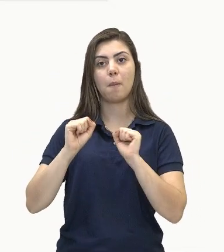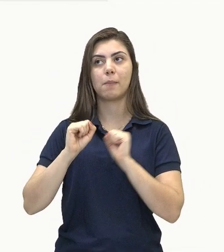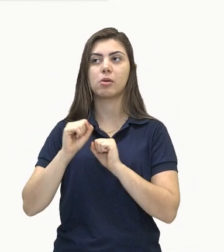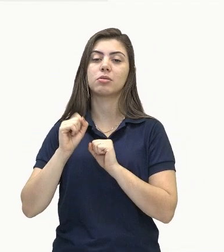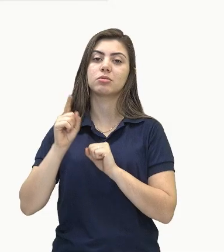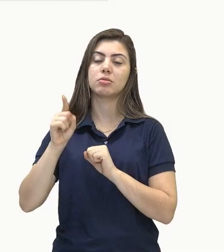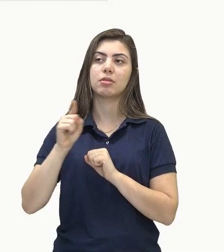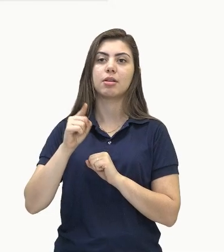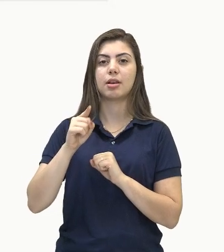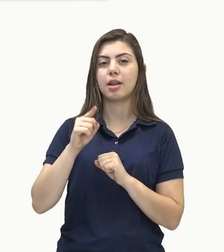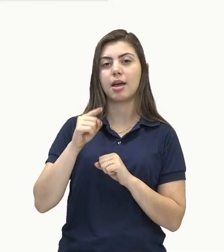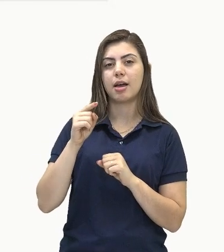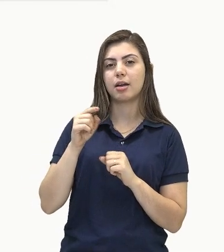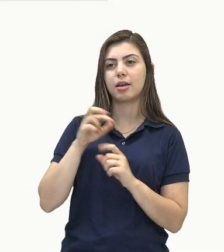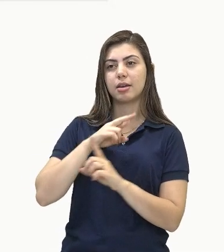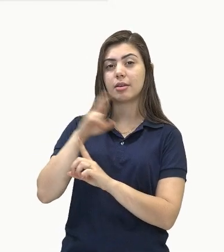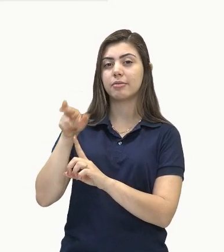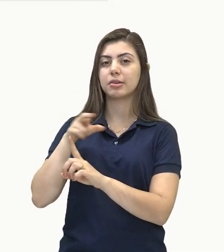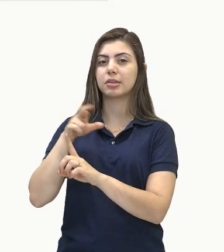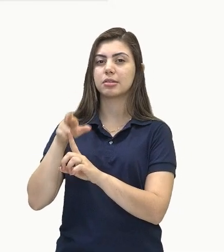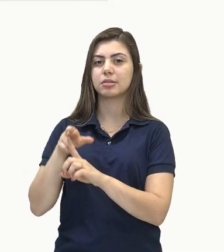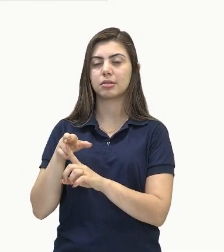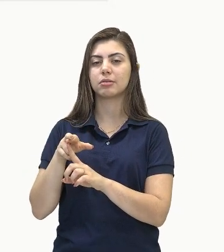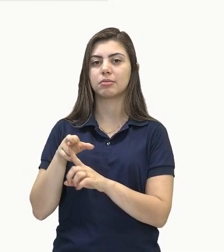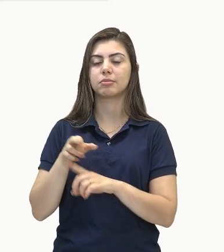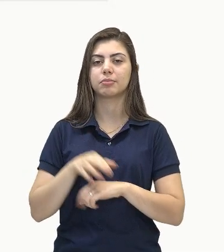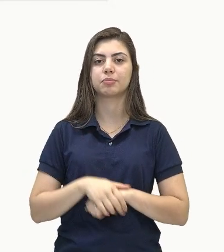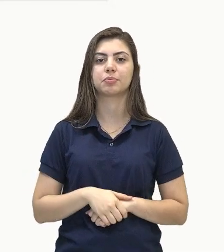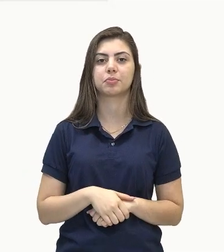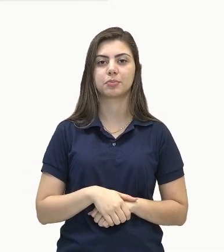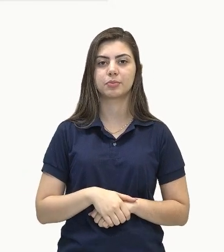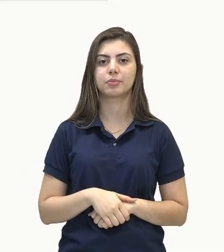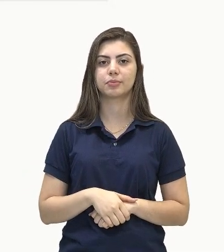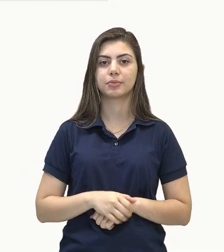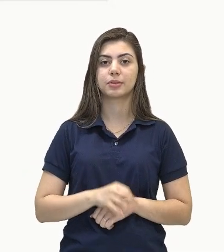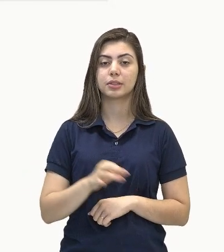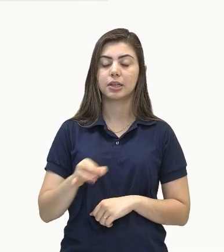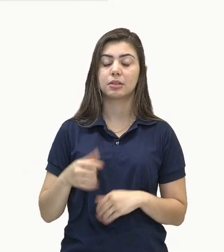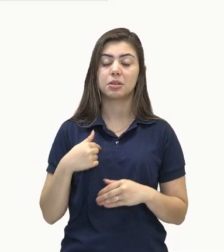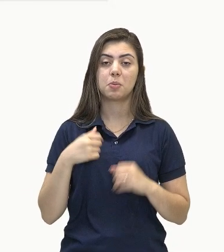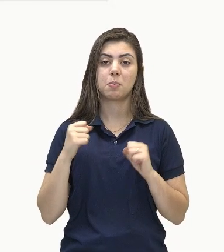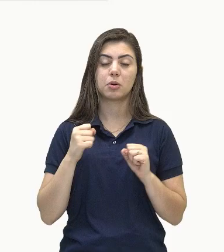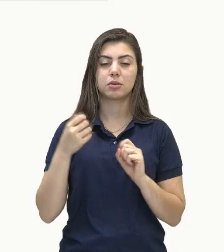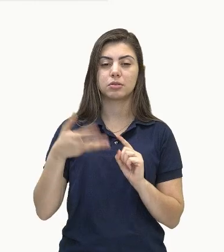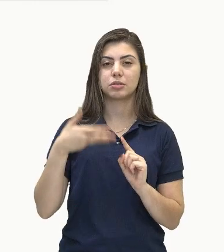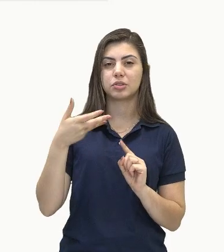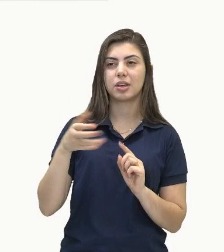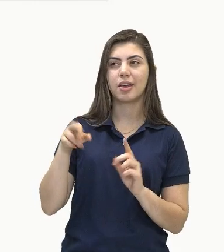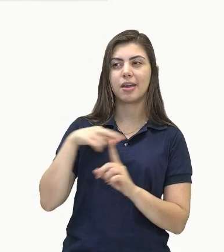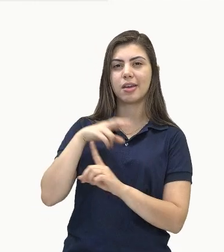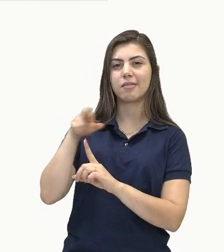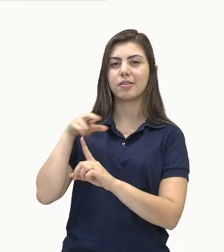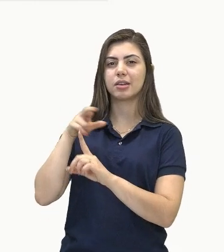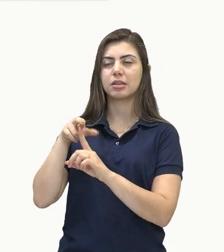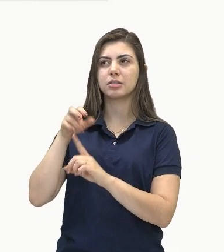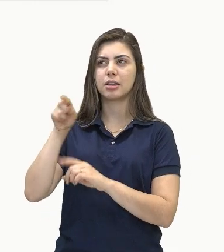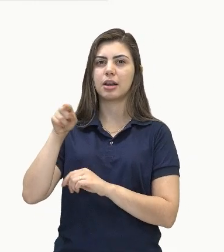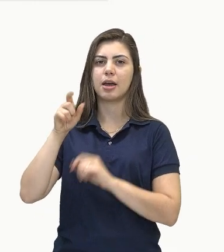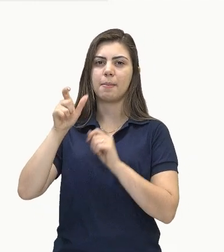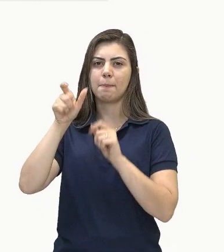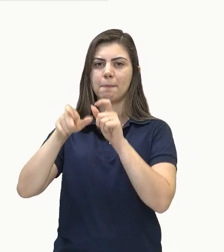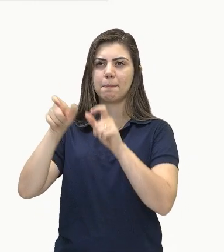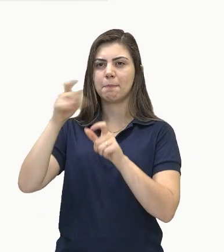autoridade, Você vai chamar para o seu diálogo, para o seu discurso, referências